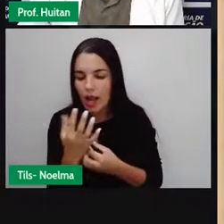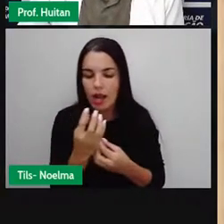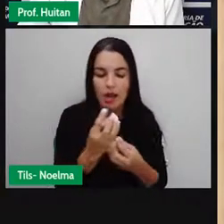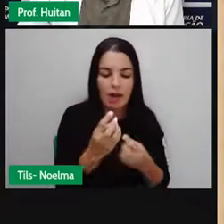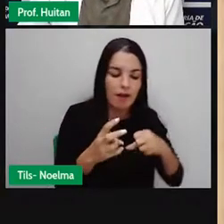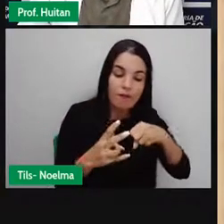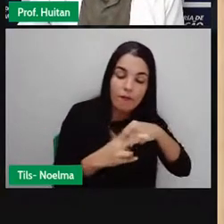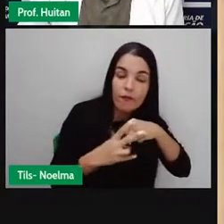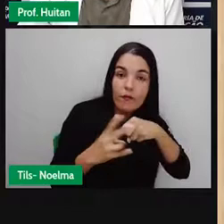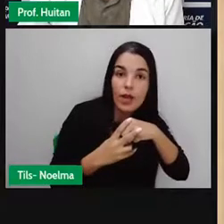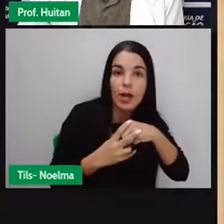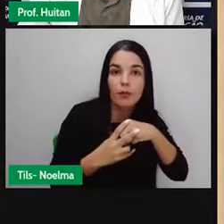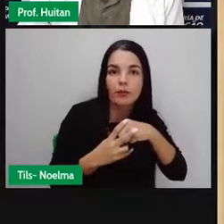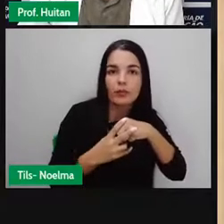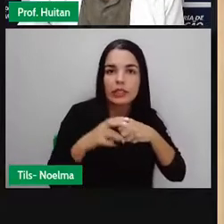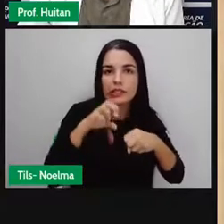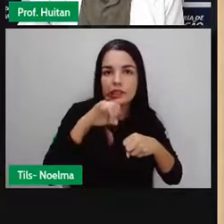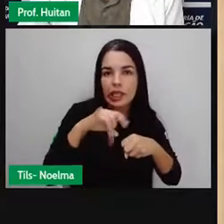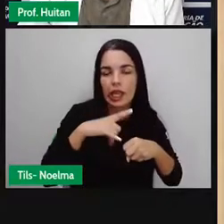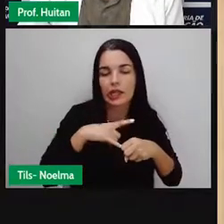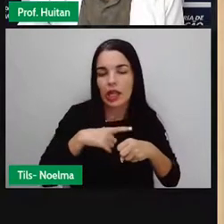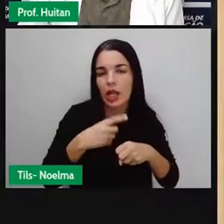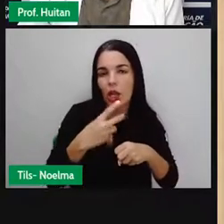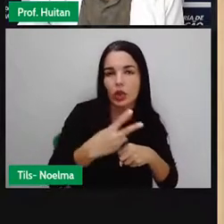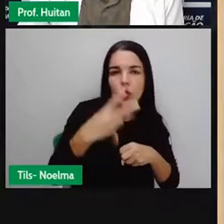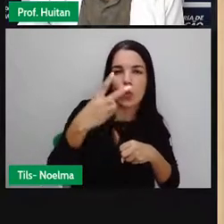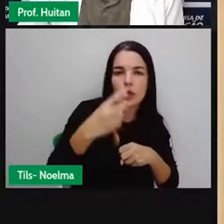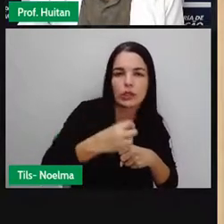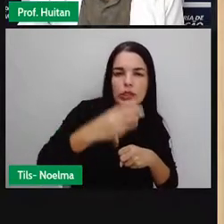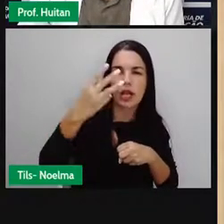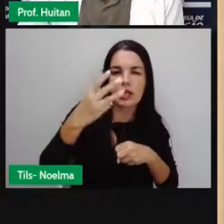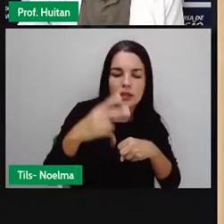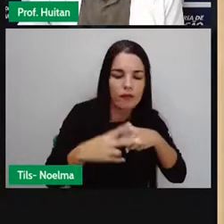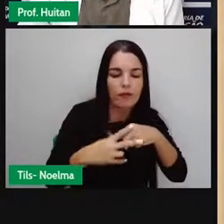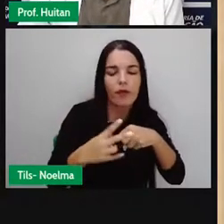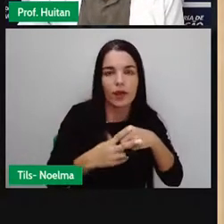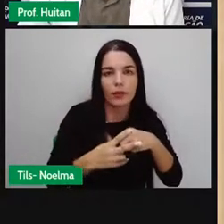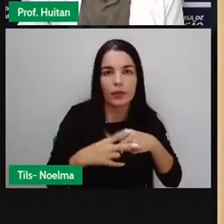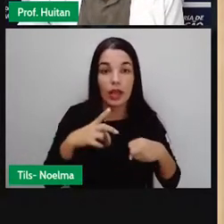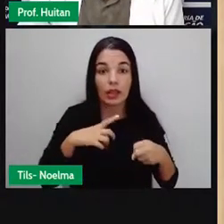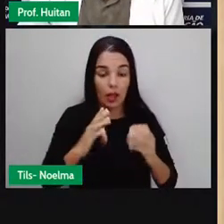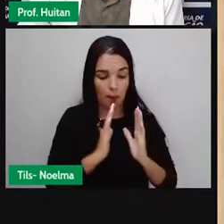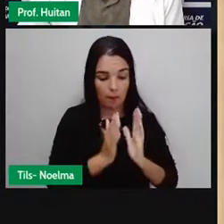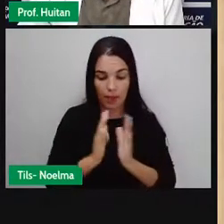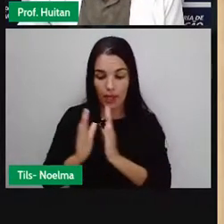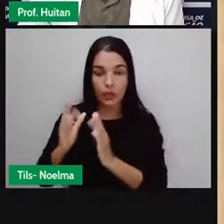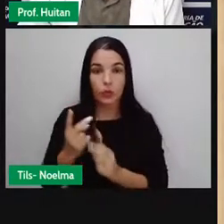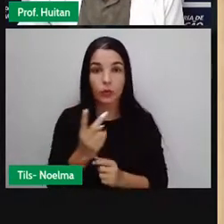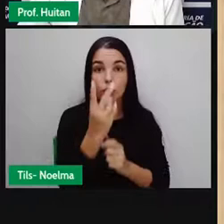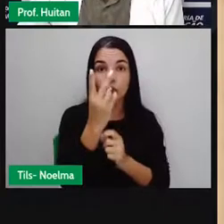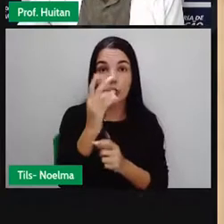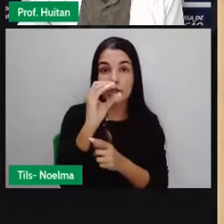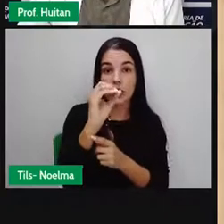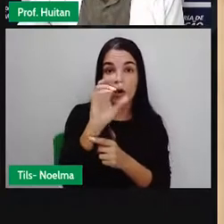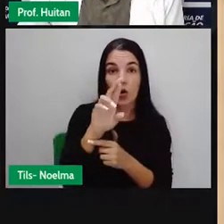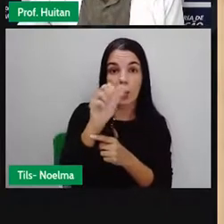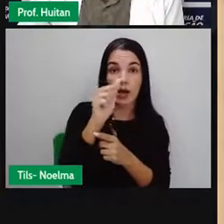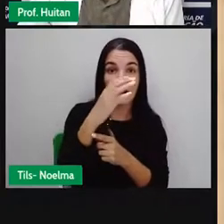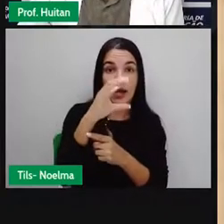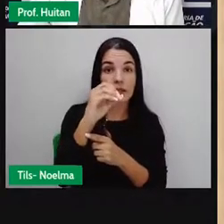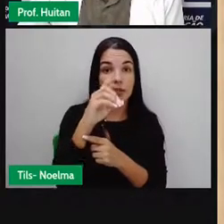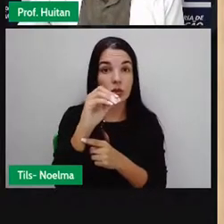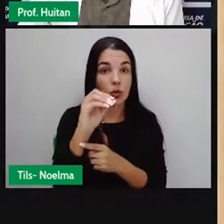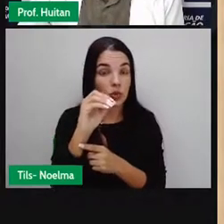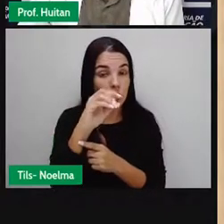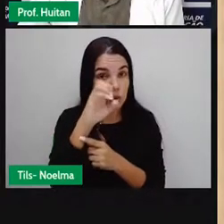e chegou tarde. Veja que eu tenho um período constituído de duas orações, ou seja, a presença de dois